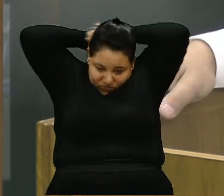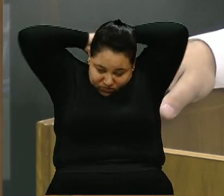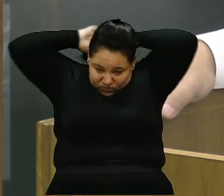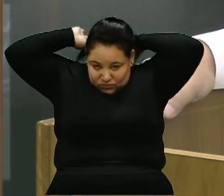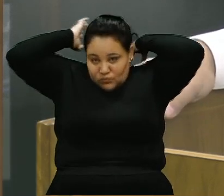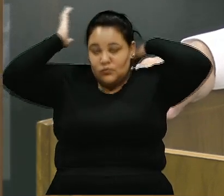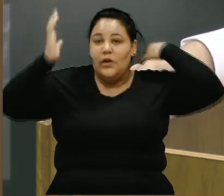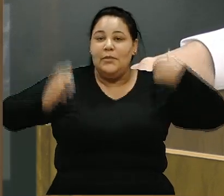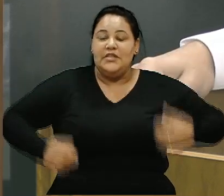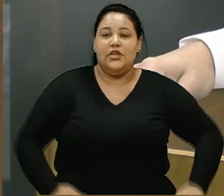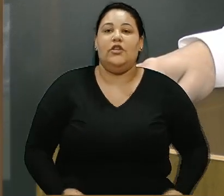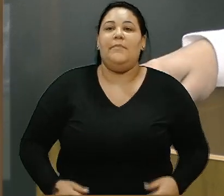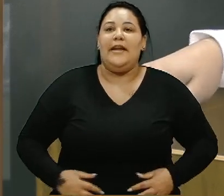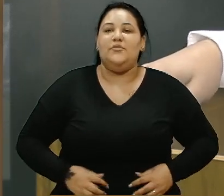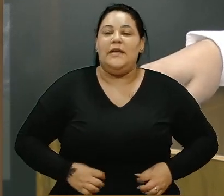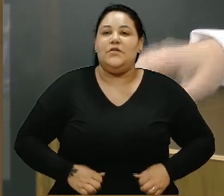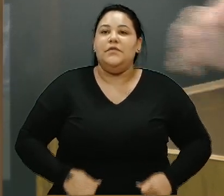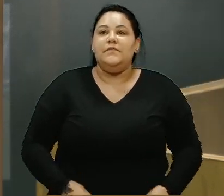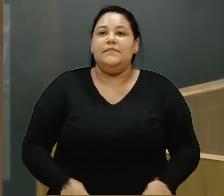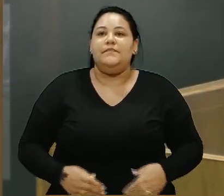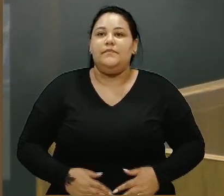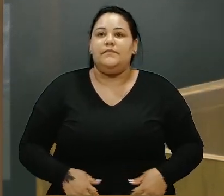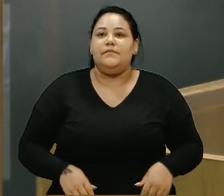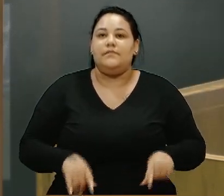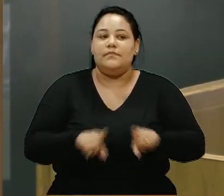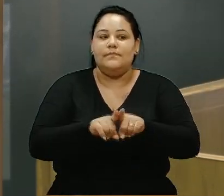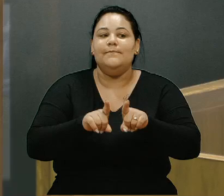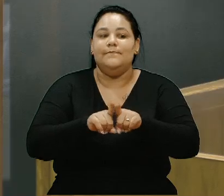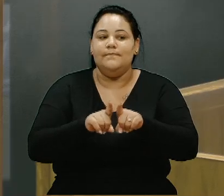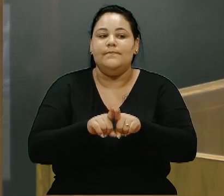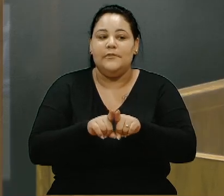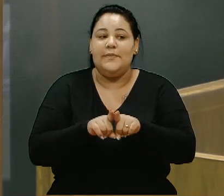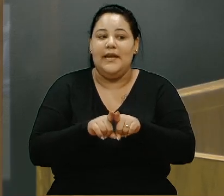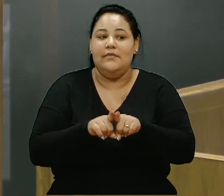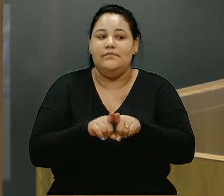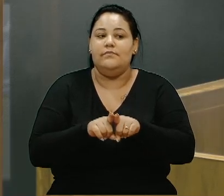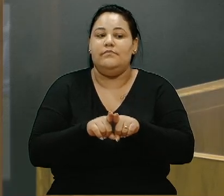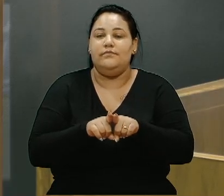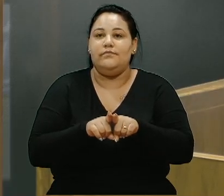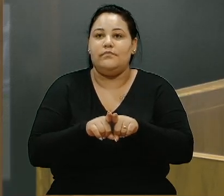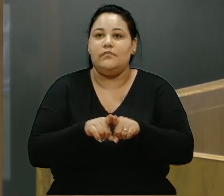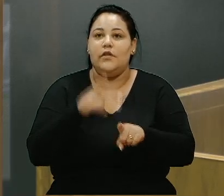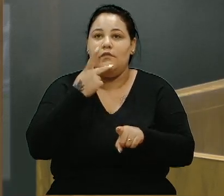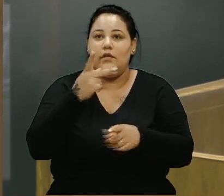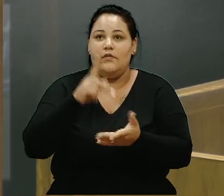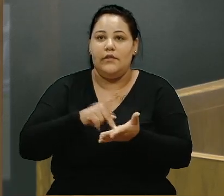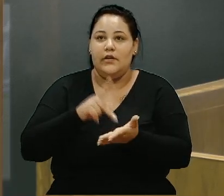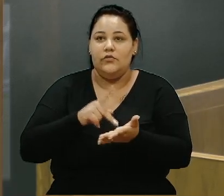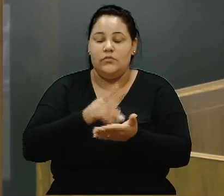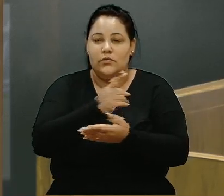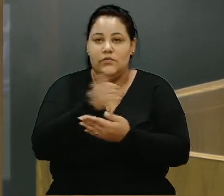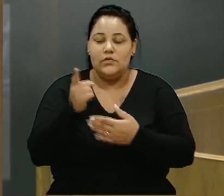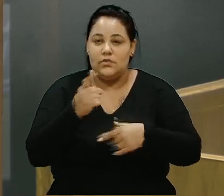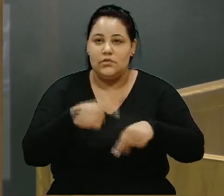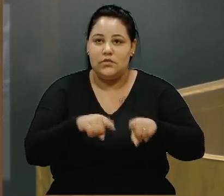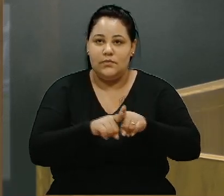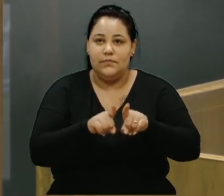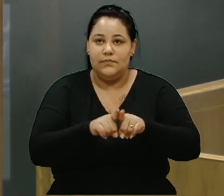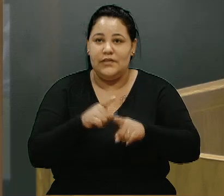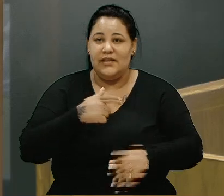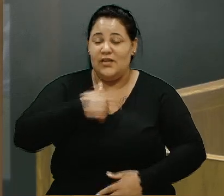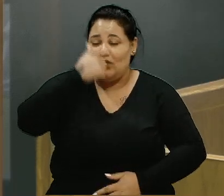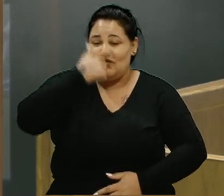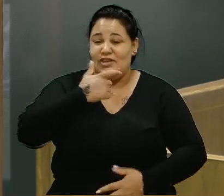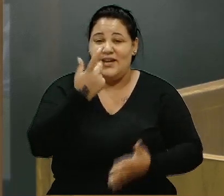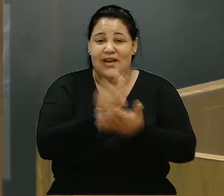ocorrendo a marcha dos prefeitos. E eu confesso para vocês que fiquei surpreso e achei